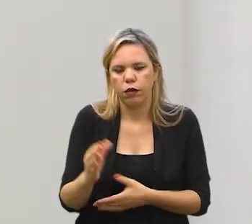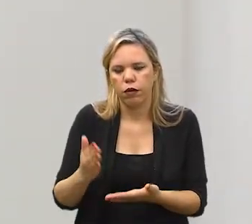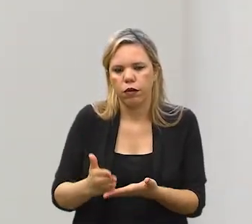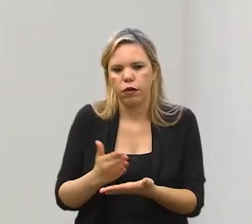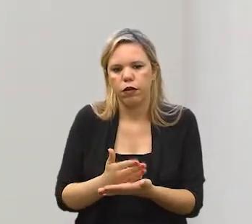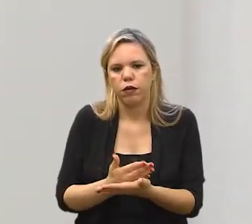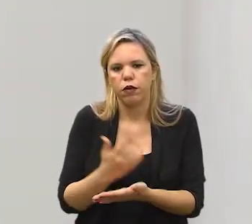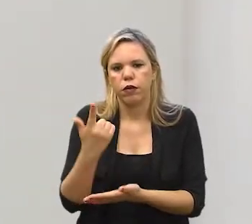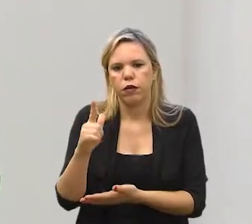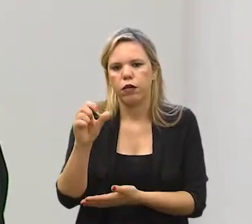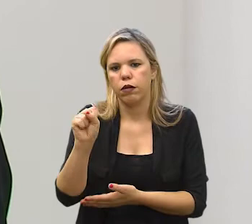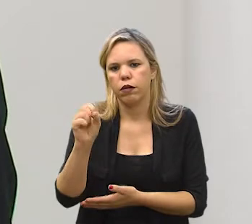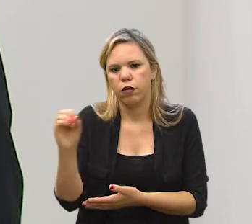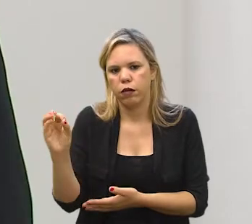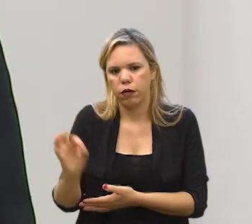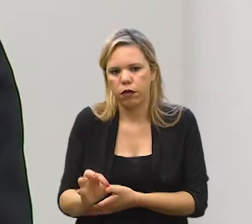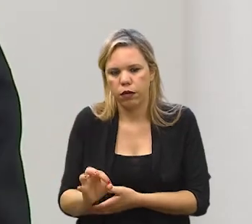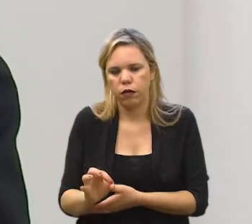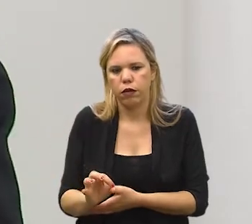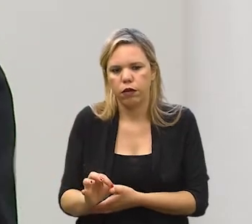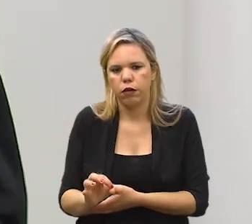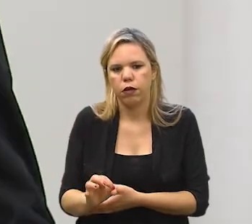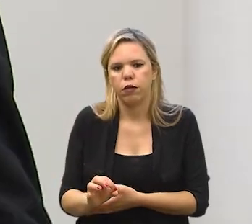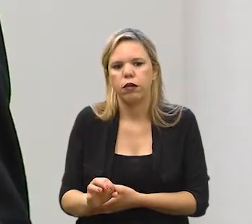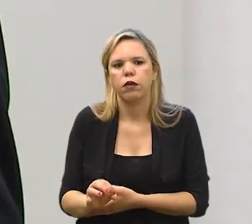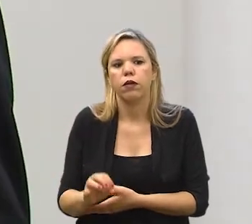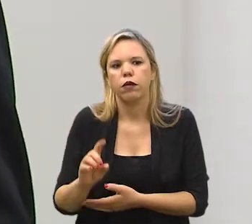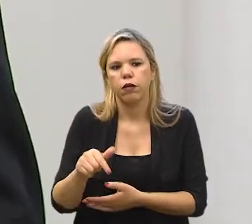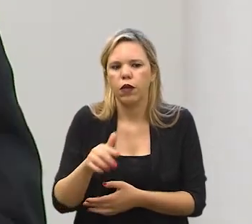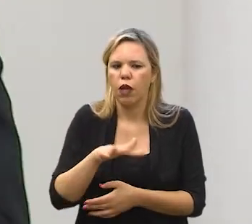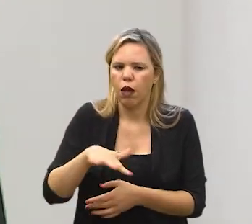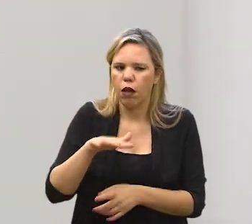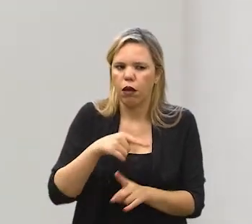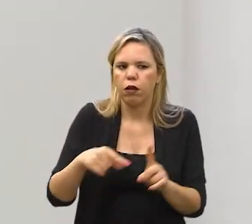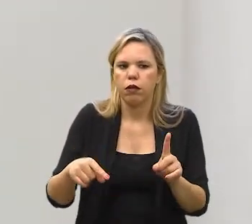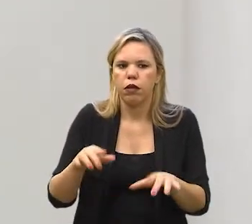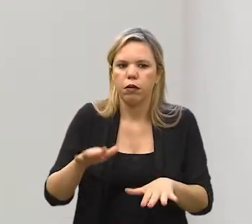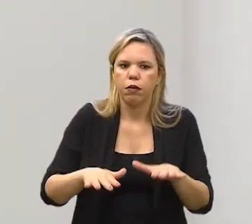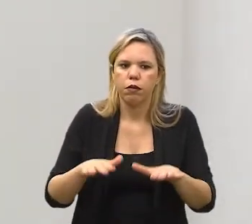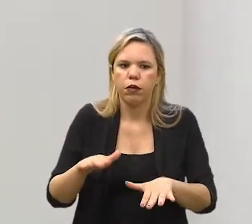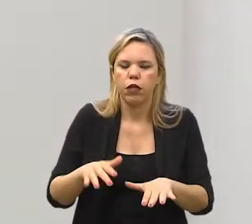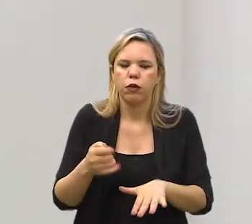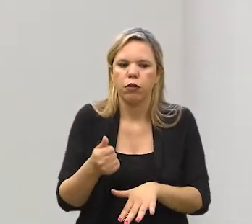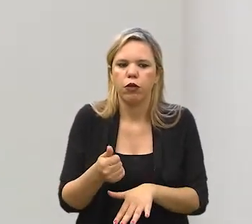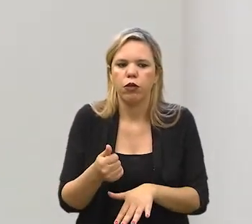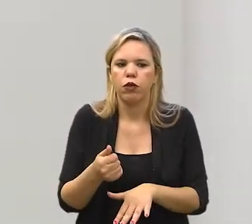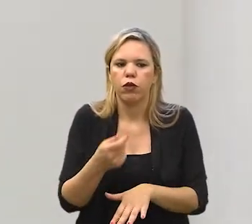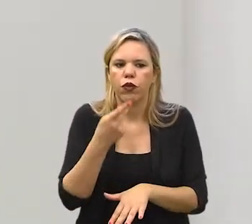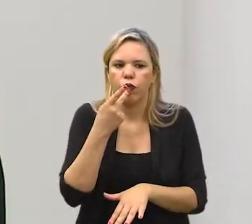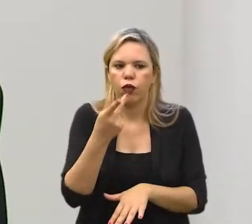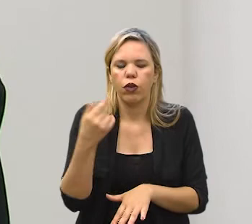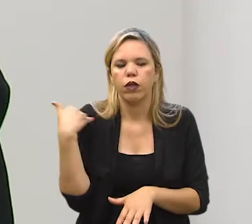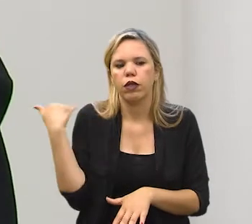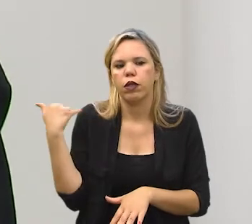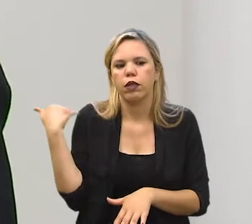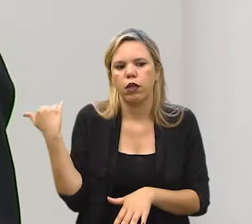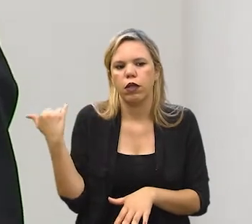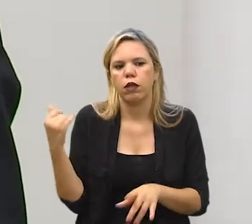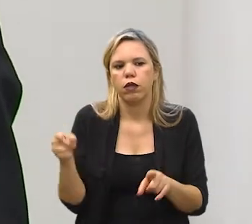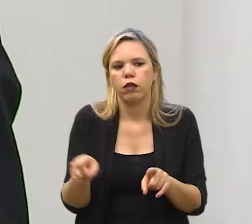financiamento dos outros 80%. Essa é a média geral. Depende um pouco, como eu disse, da idade